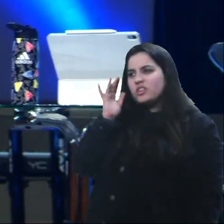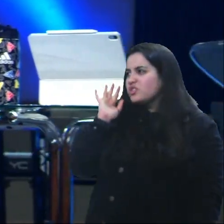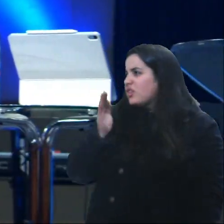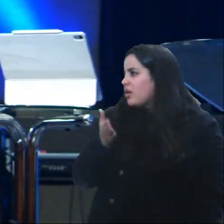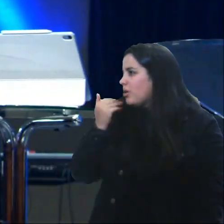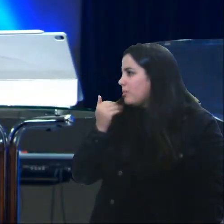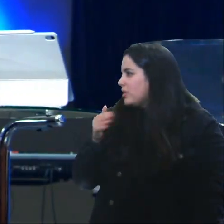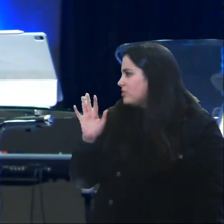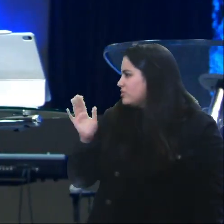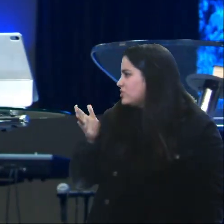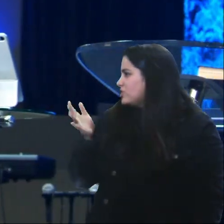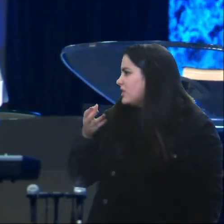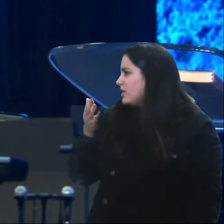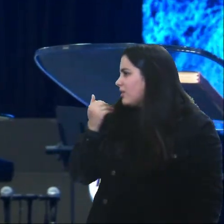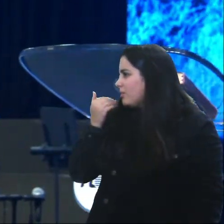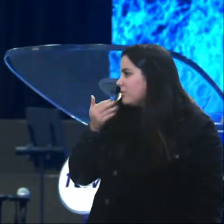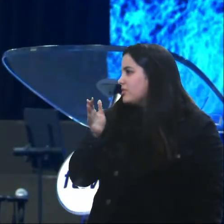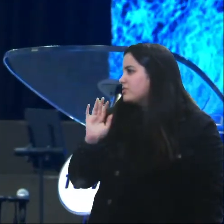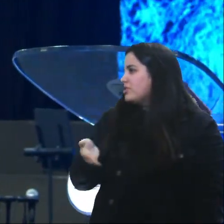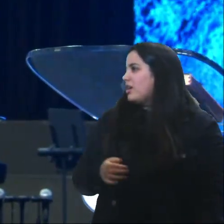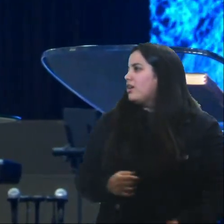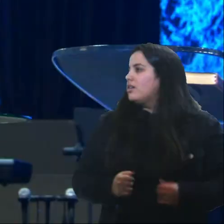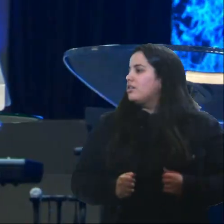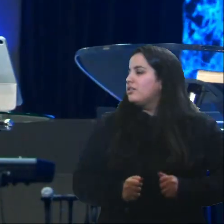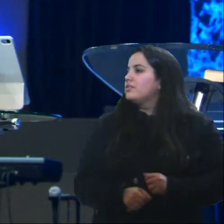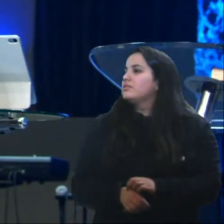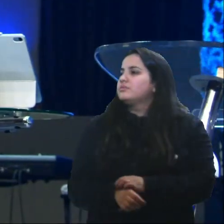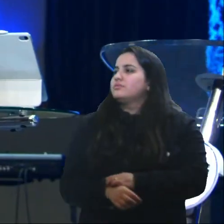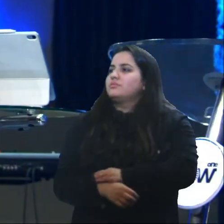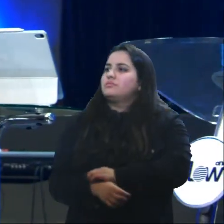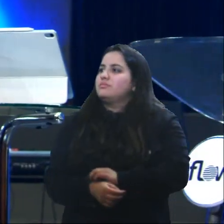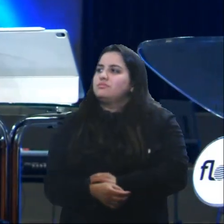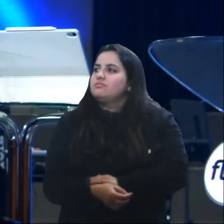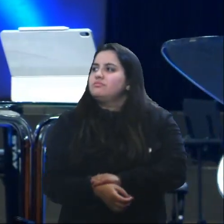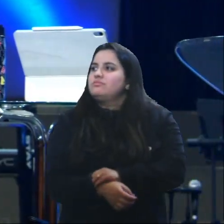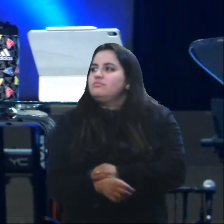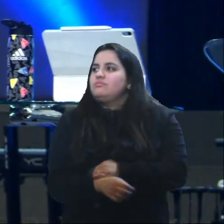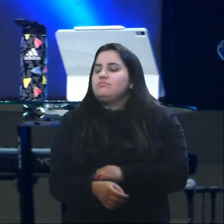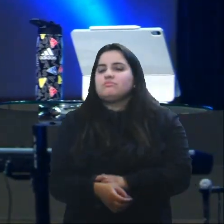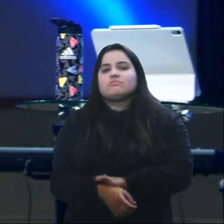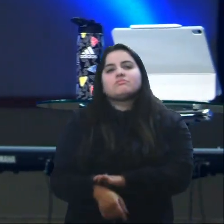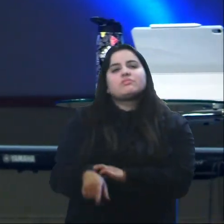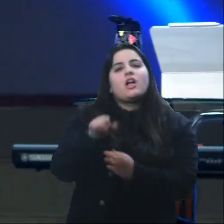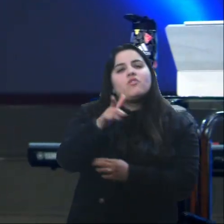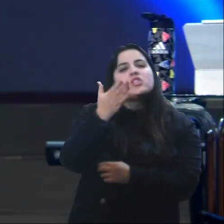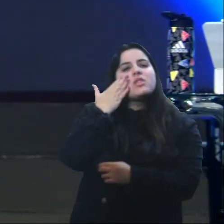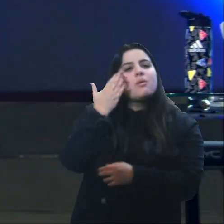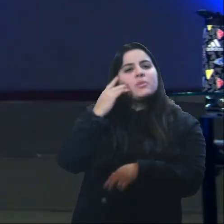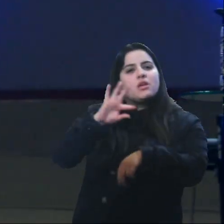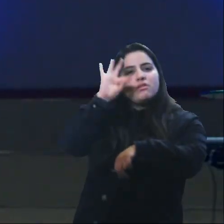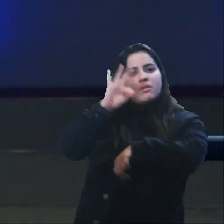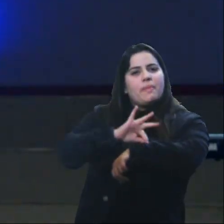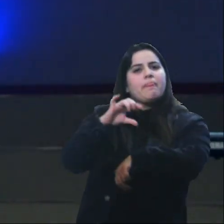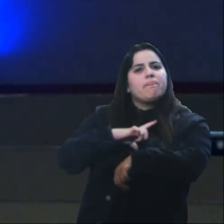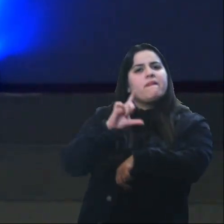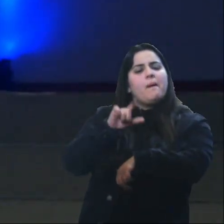comeu? Miguel, levantou a mão aí, rapaz. Você sabia que o gafanhoto tem muita proteína?